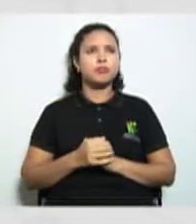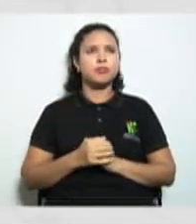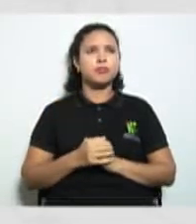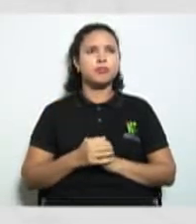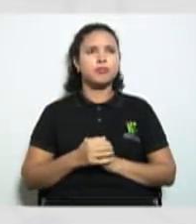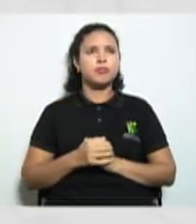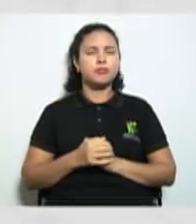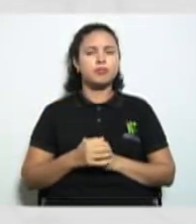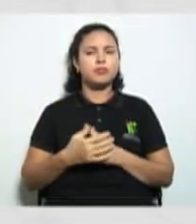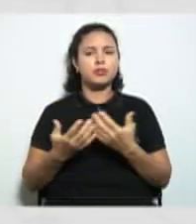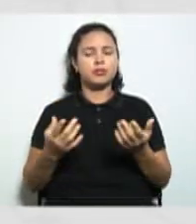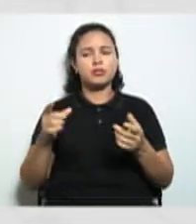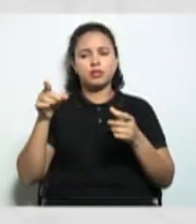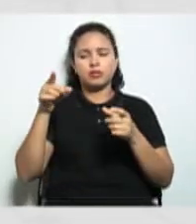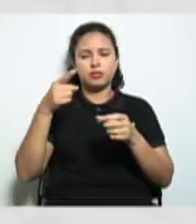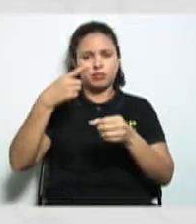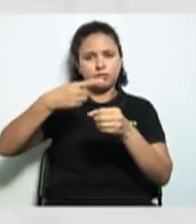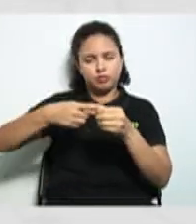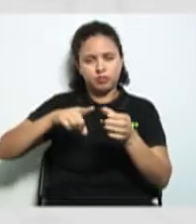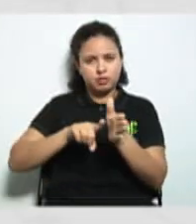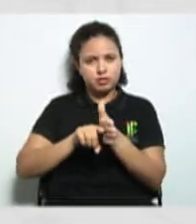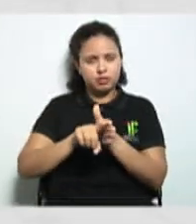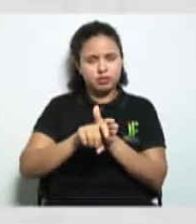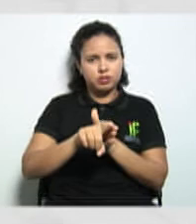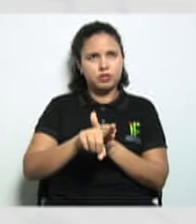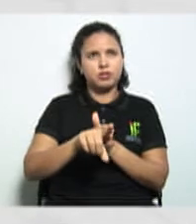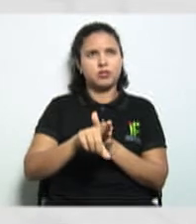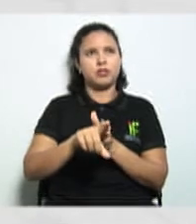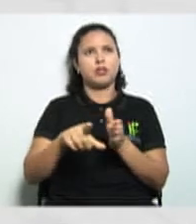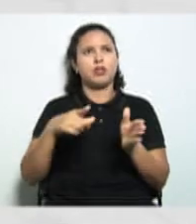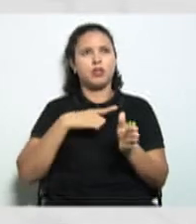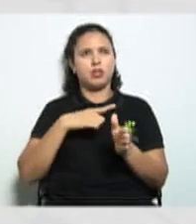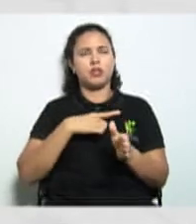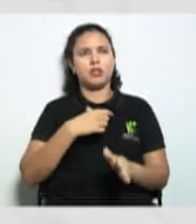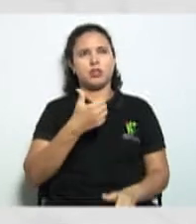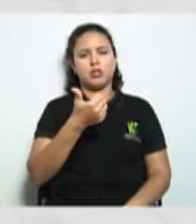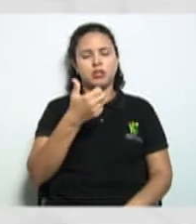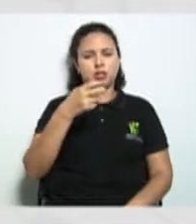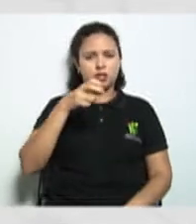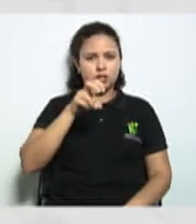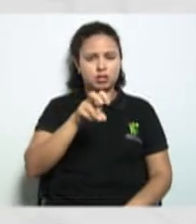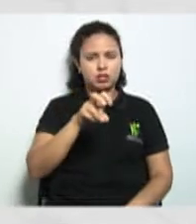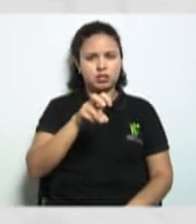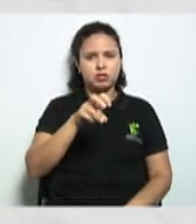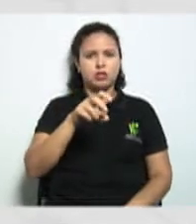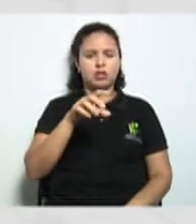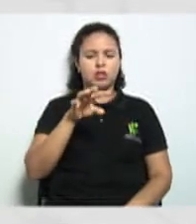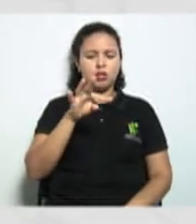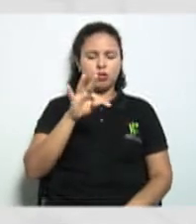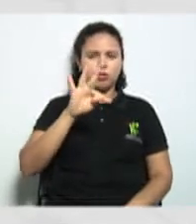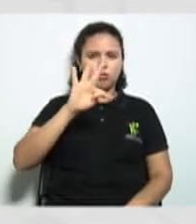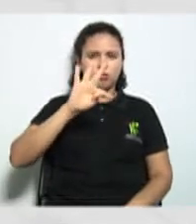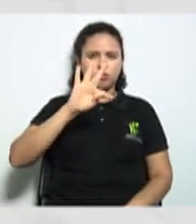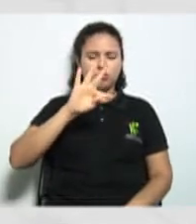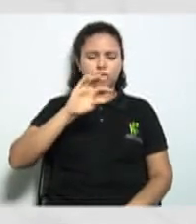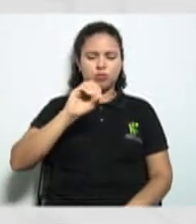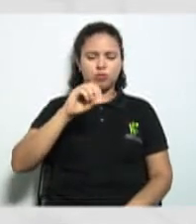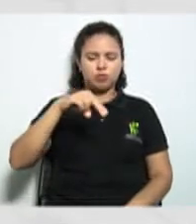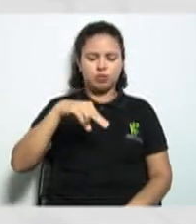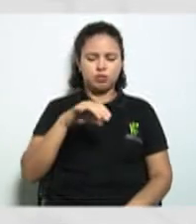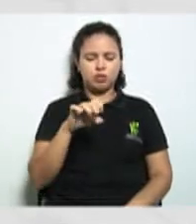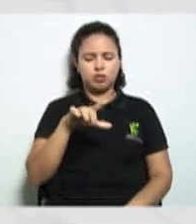município de Cacoal, são produzidas 15 toneladas de lixo por semana, das quais